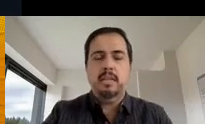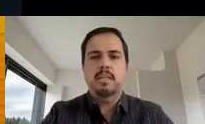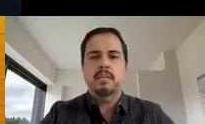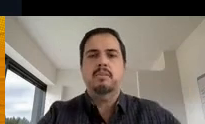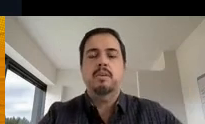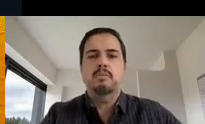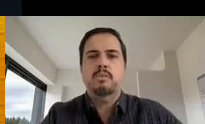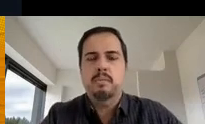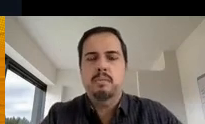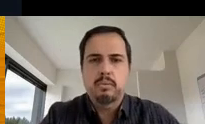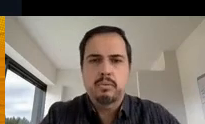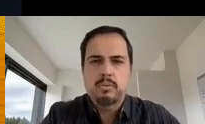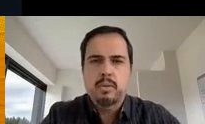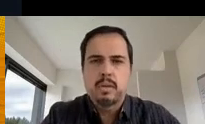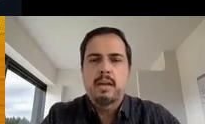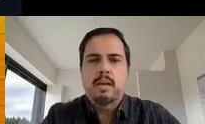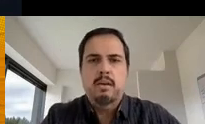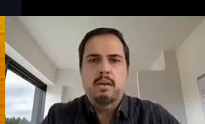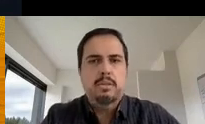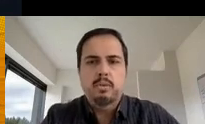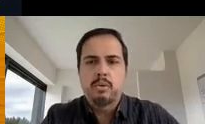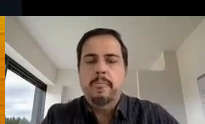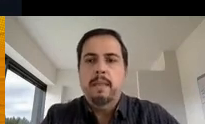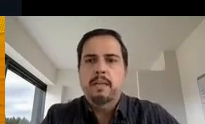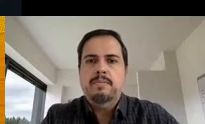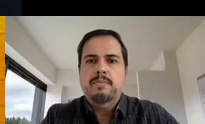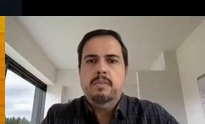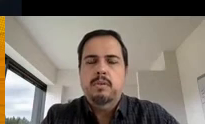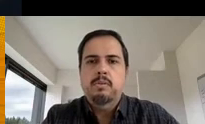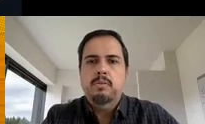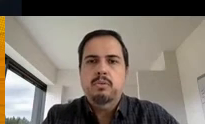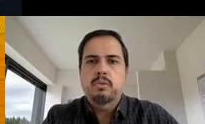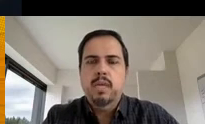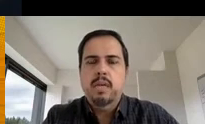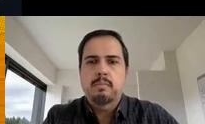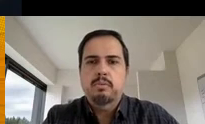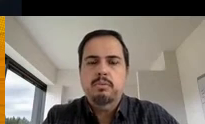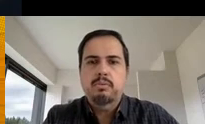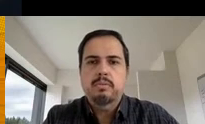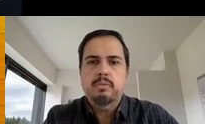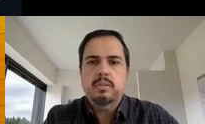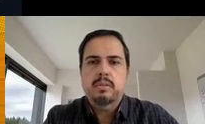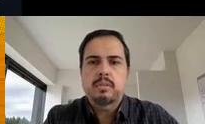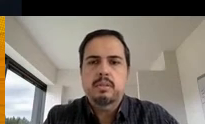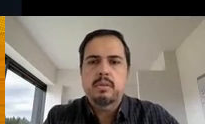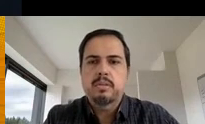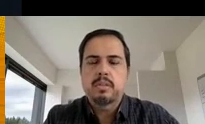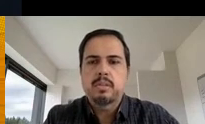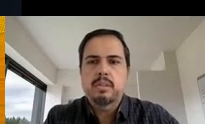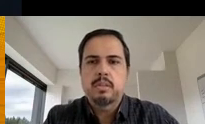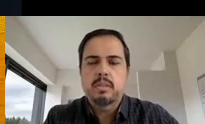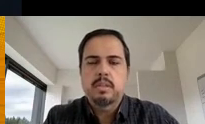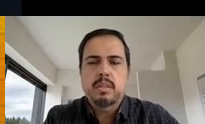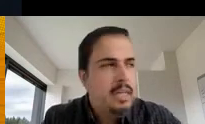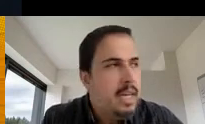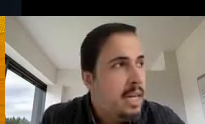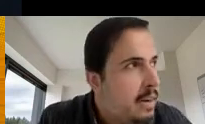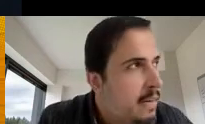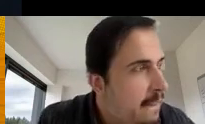acaso? Eu não estou vendo ninguém na tela aqui, mas alguém usa guia bolso? Ou já usou? Se alguém usou guia bolso, alguém